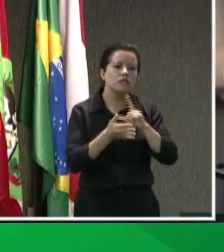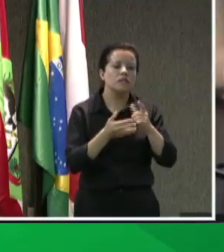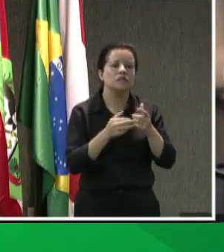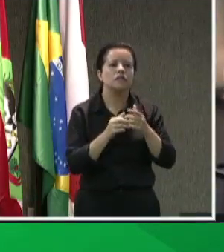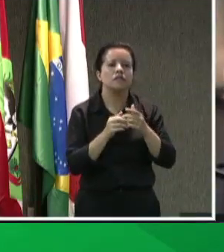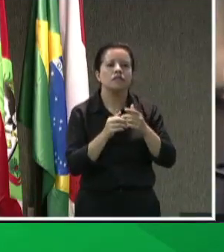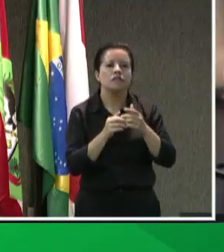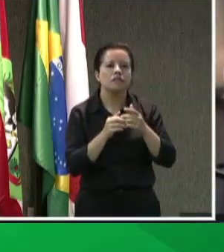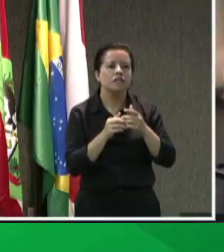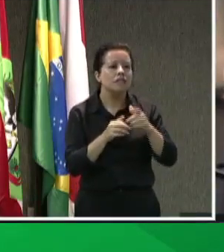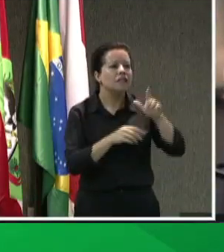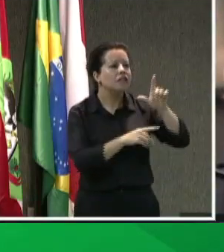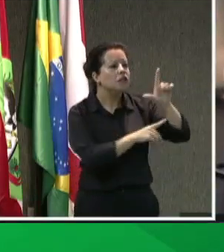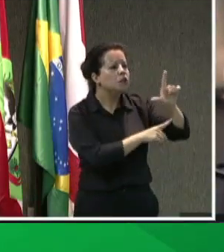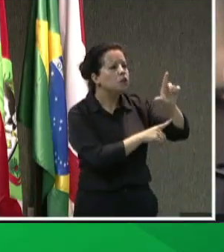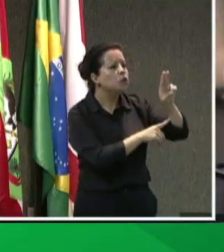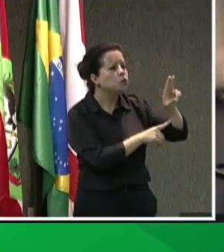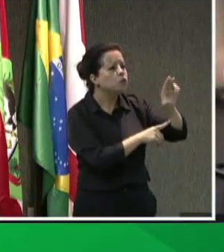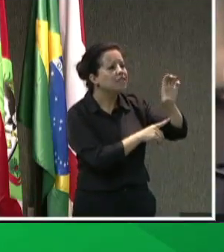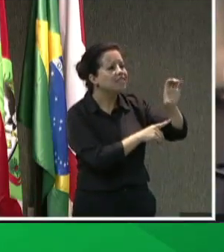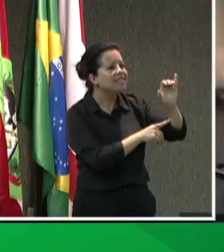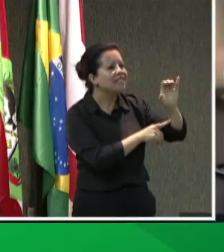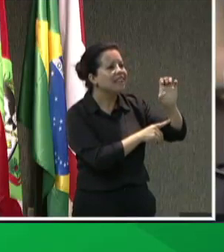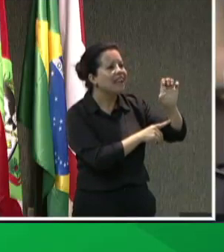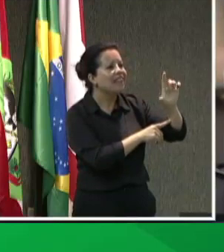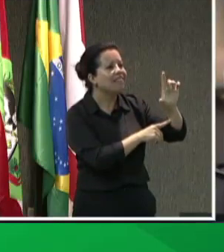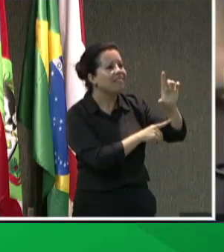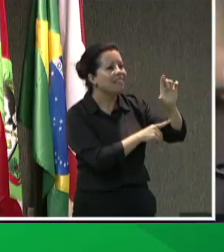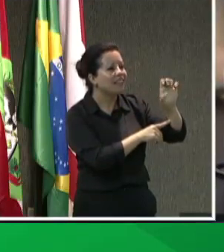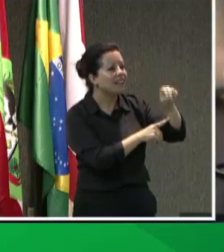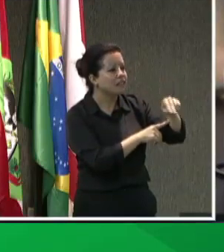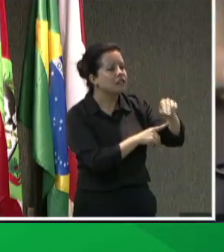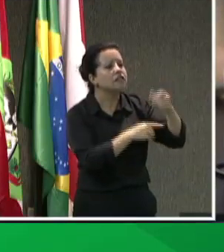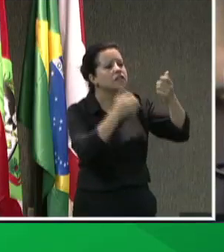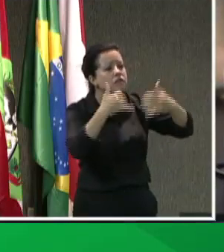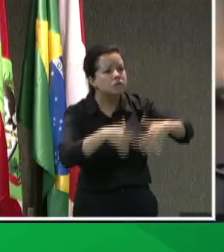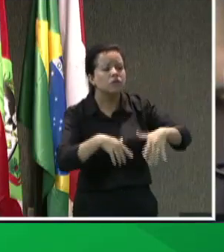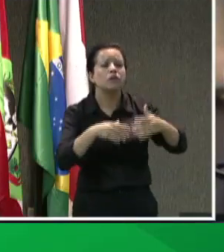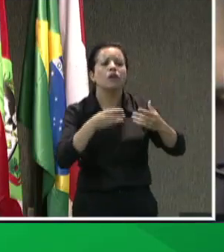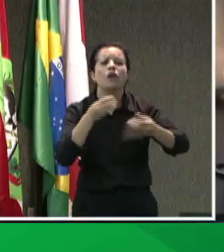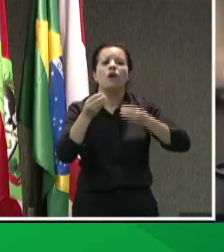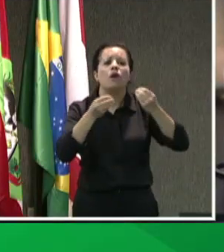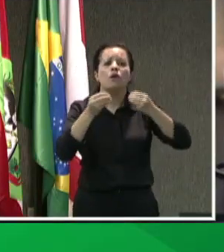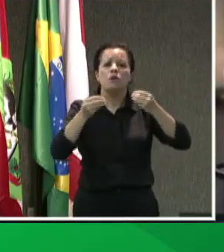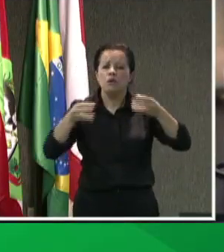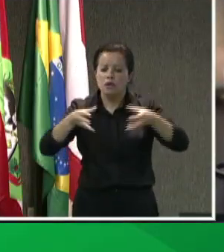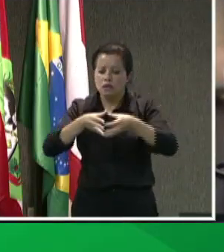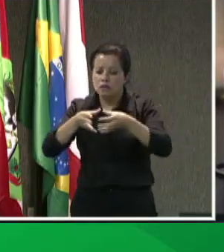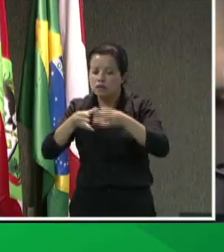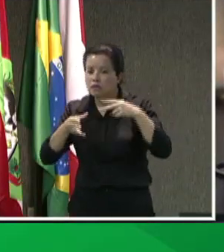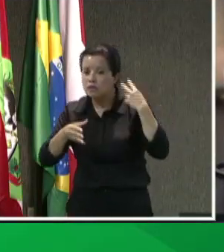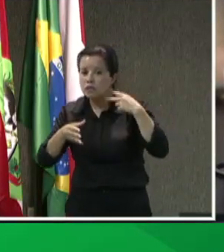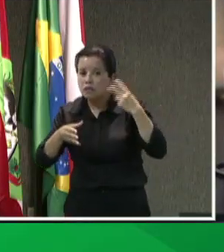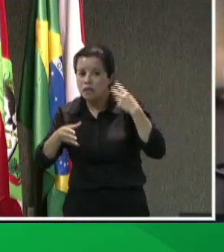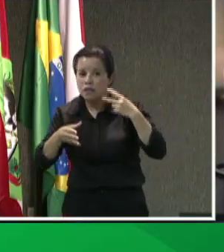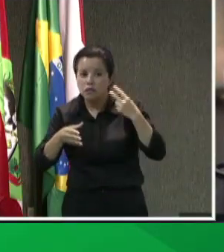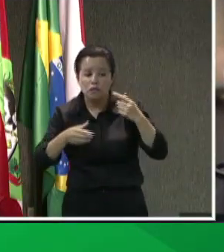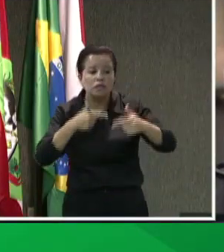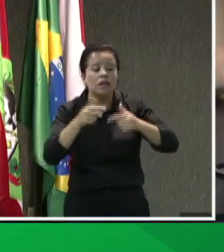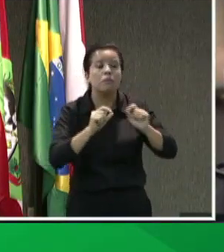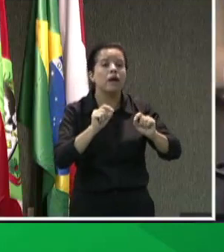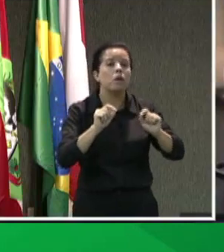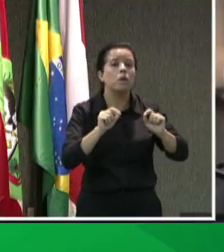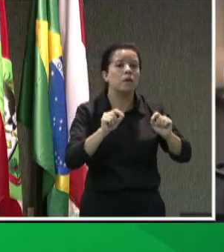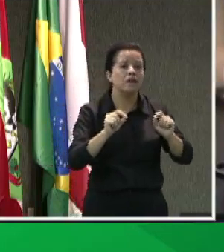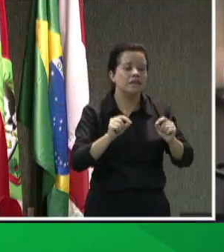também a Lucielen Lima, que indagou de que maneira que a Câmara estava atuando para poder viabilizar isso. O Legislativo, a gente